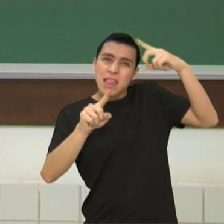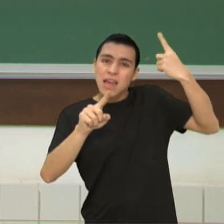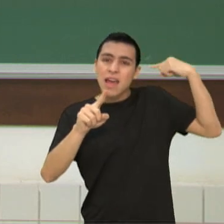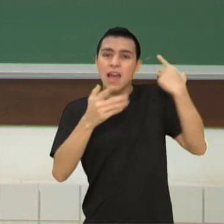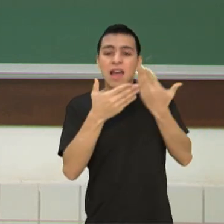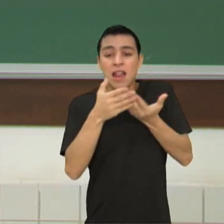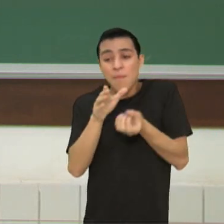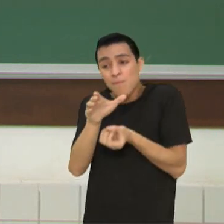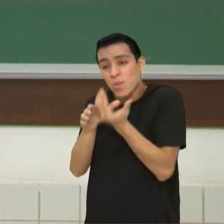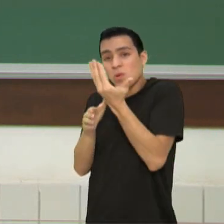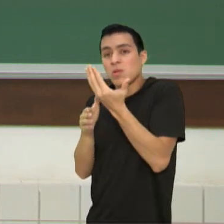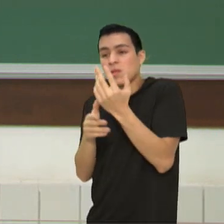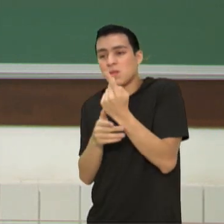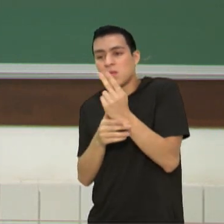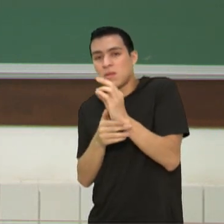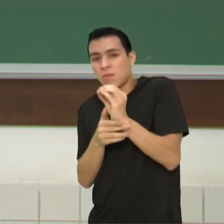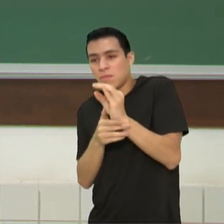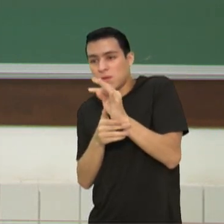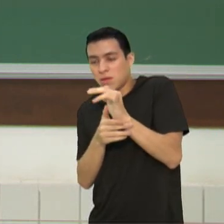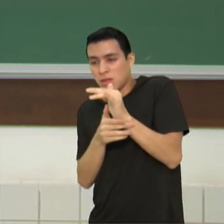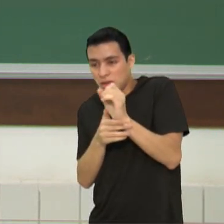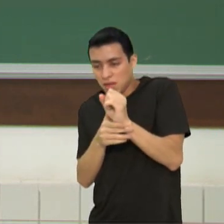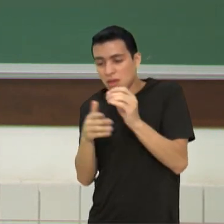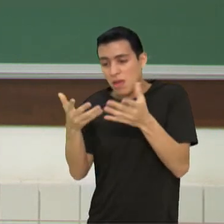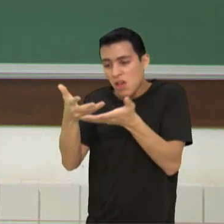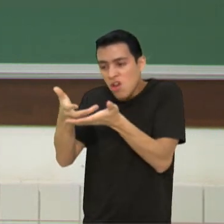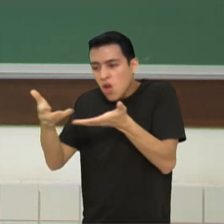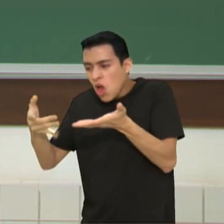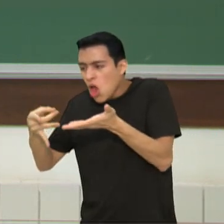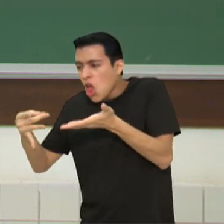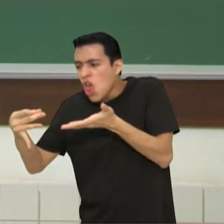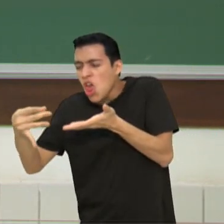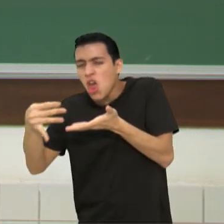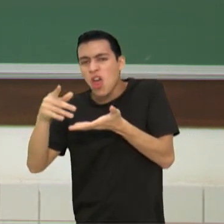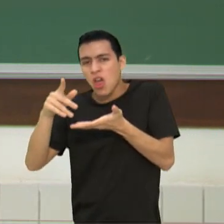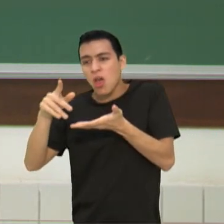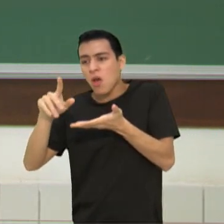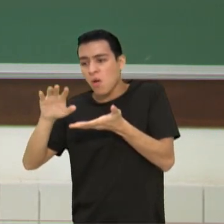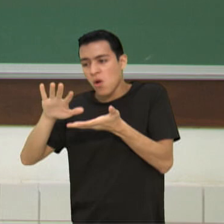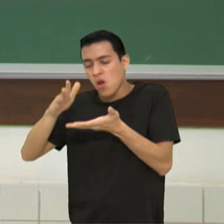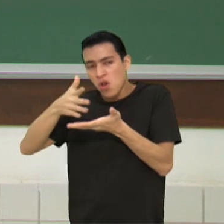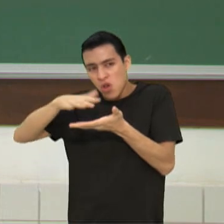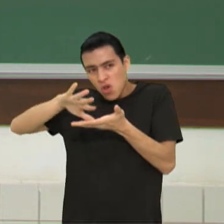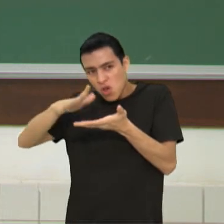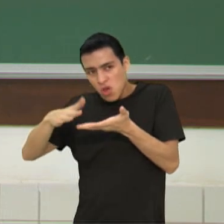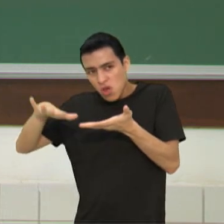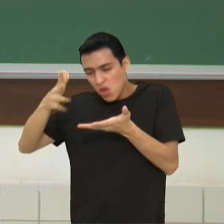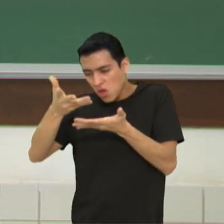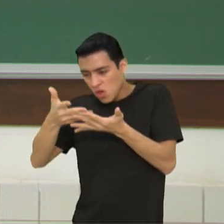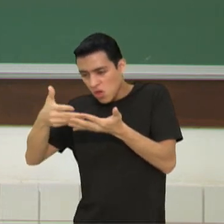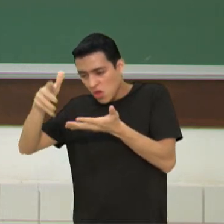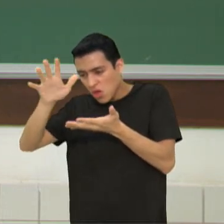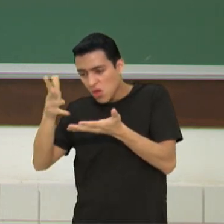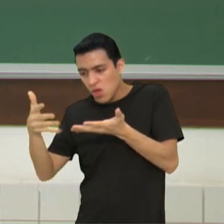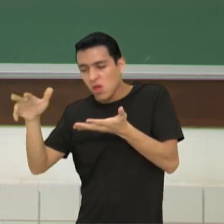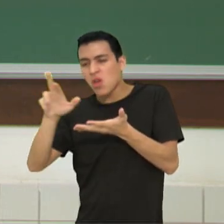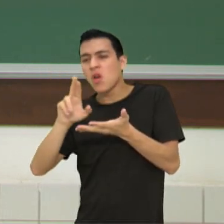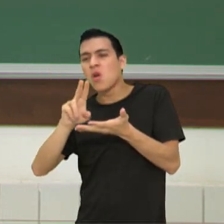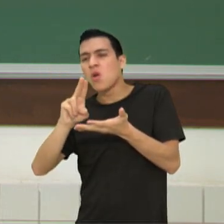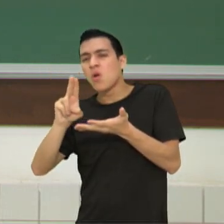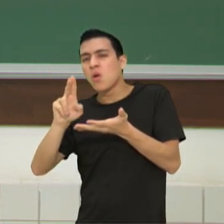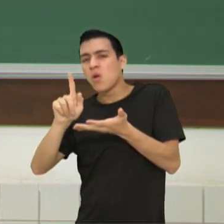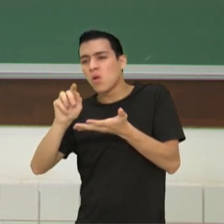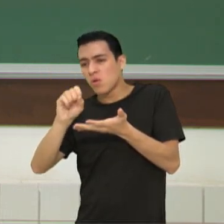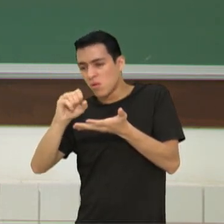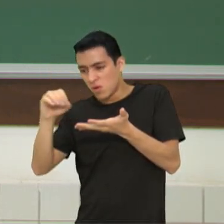proteína. Então a parte do retículo que está cheia de ribossomos, a parede fica toda ondulada, chamamos de retículo rugoso,